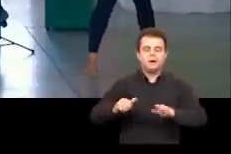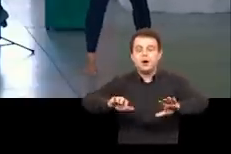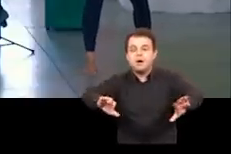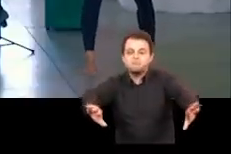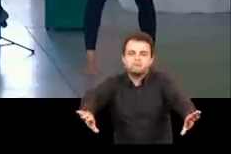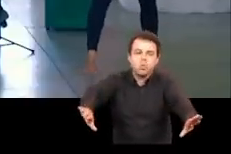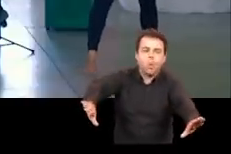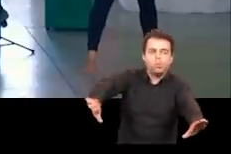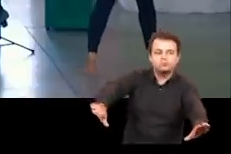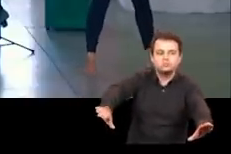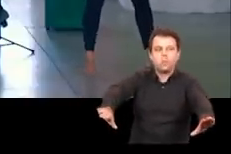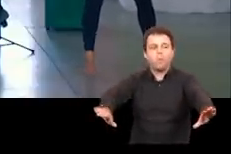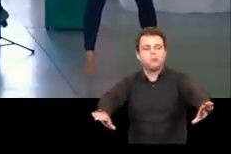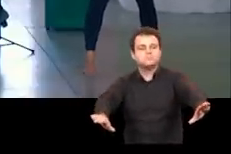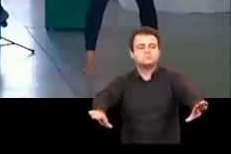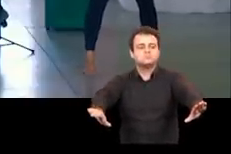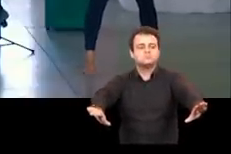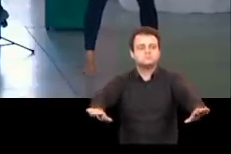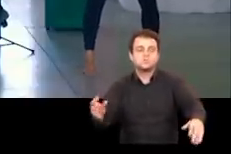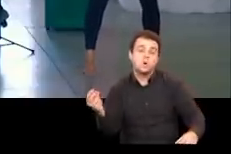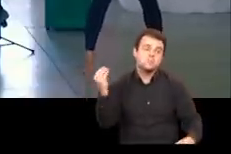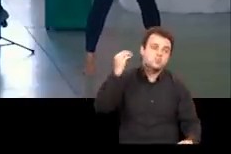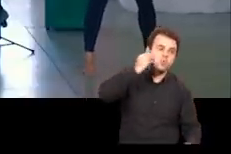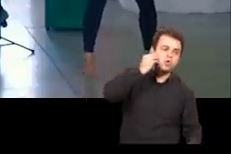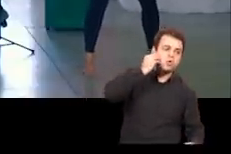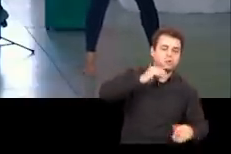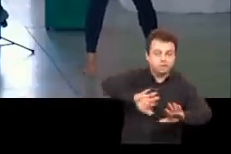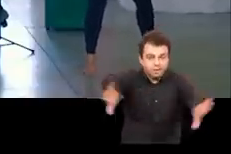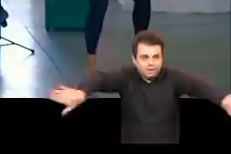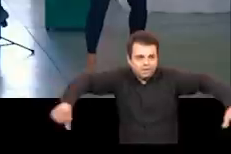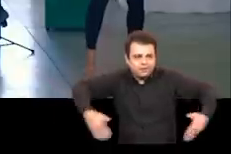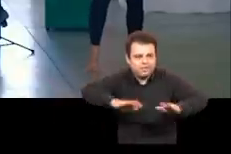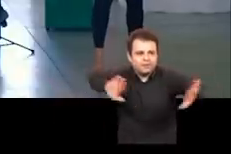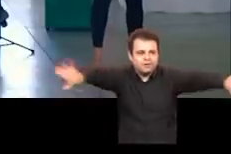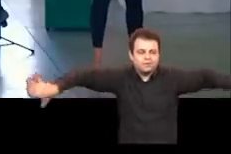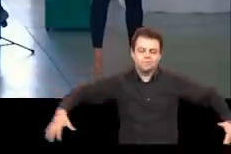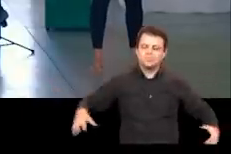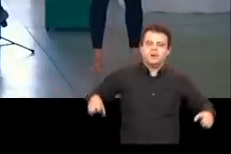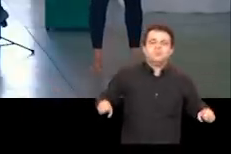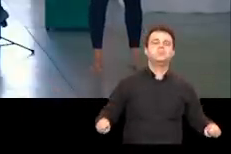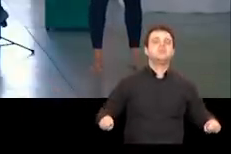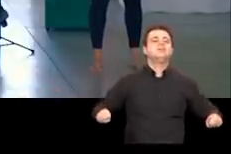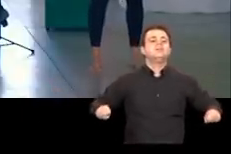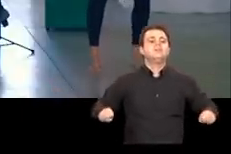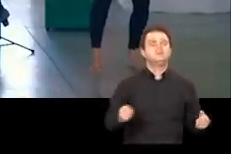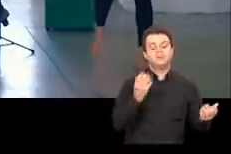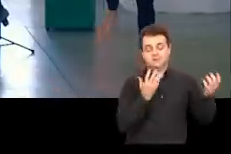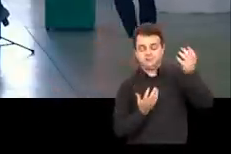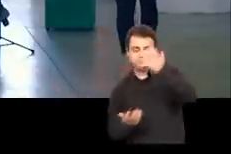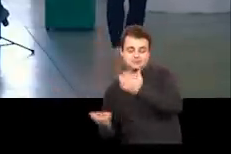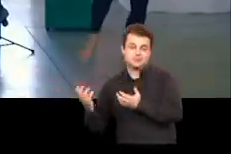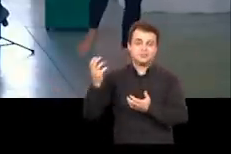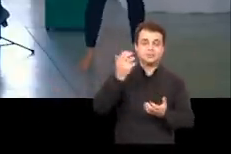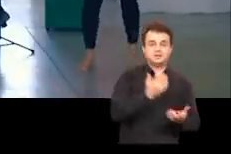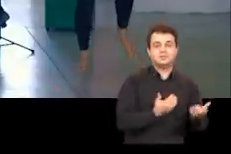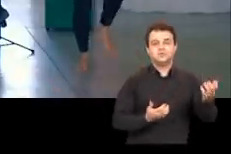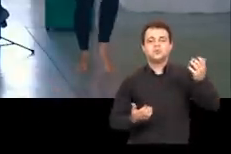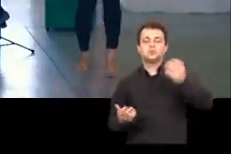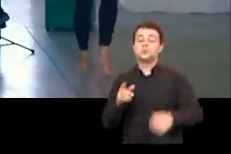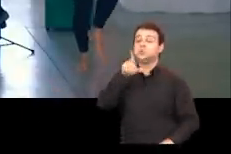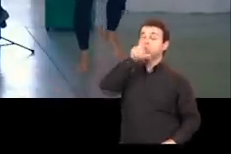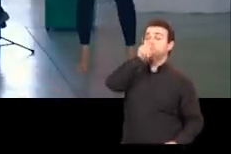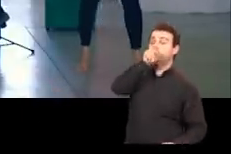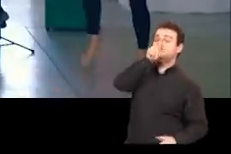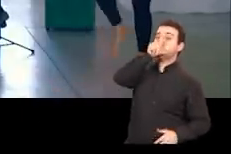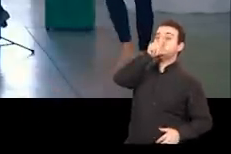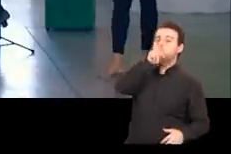a boquinha assim. Me dá um beijinho e nada um pouquinho, depois dá a mão pra mim. A dança do